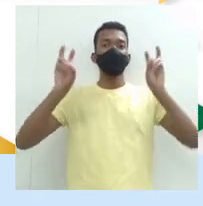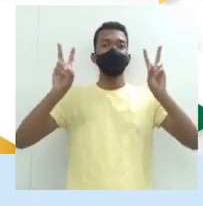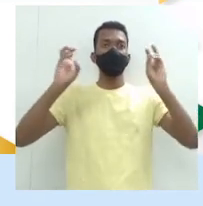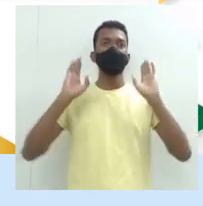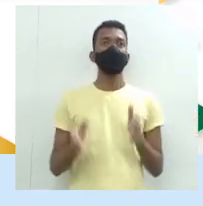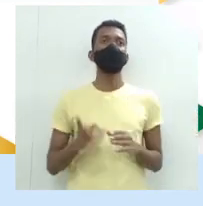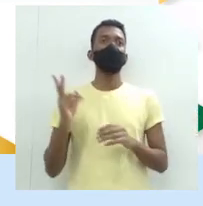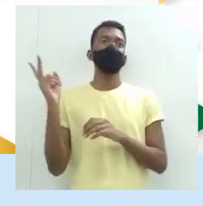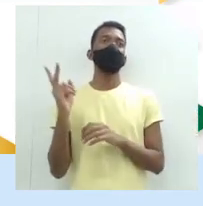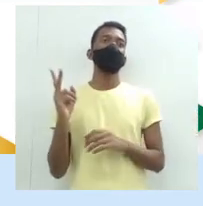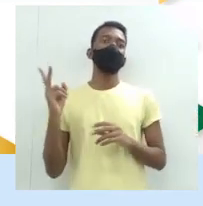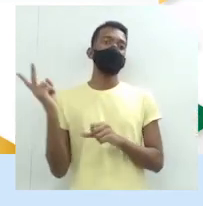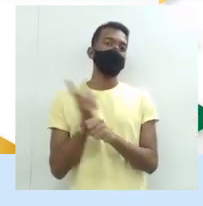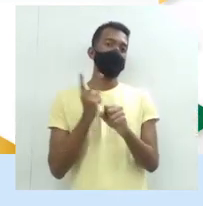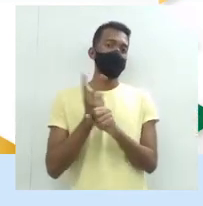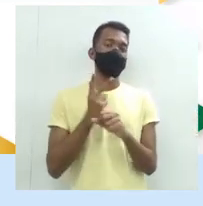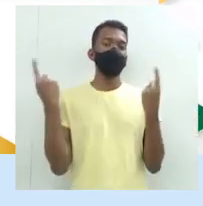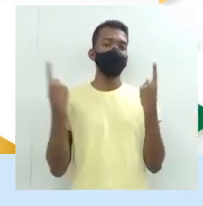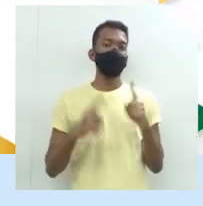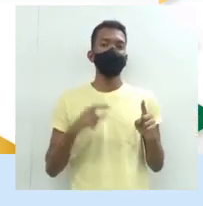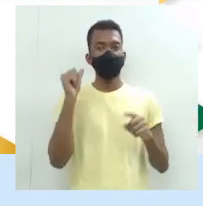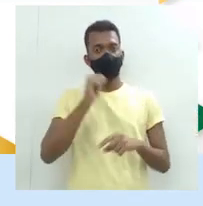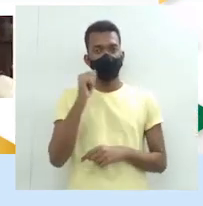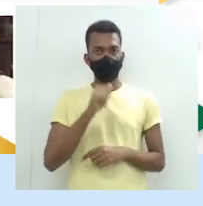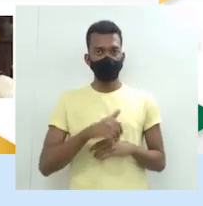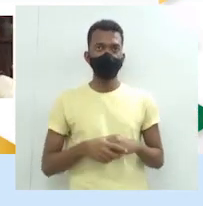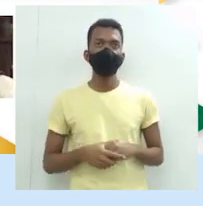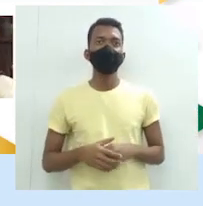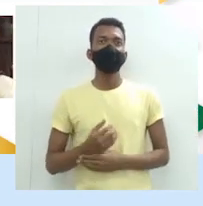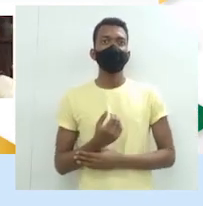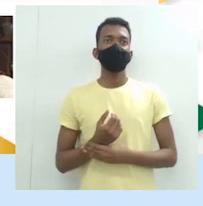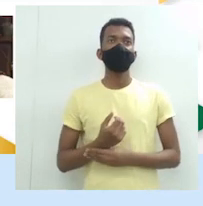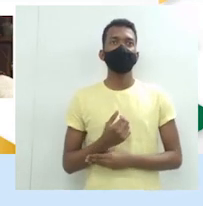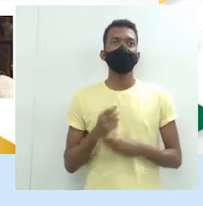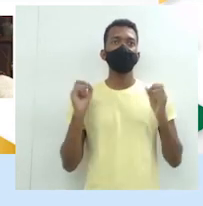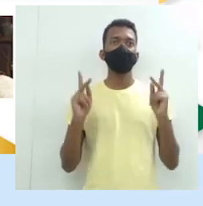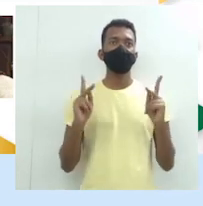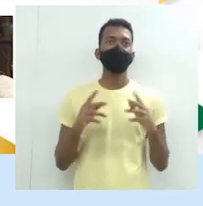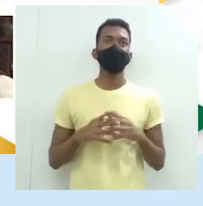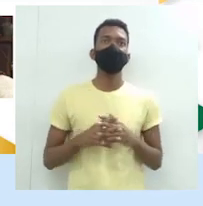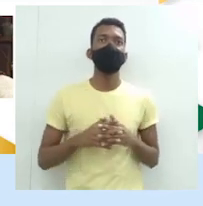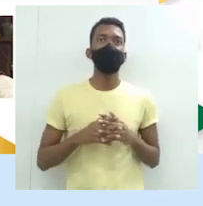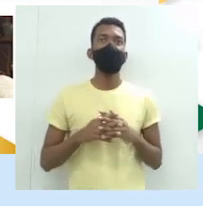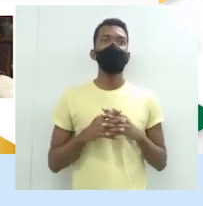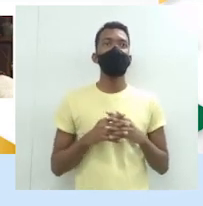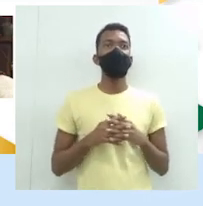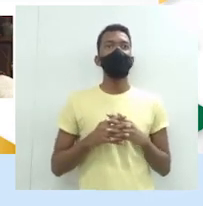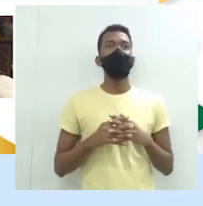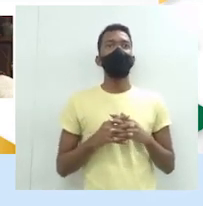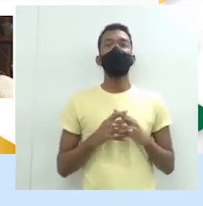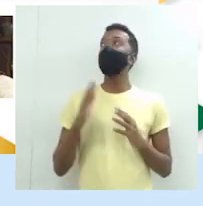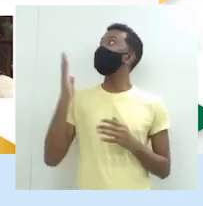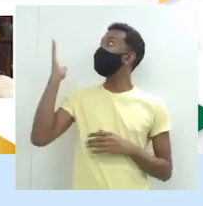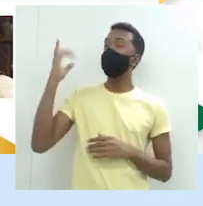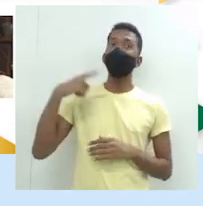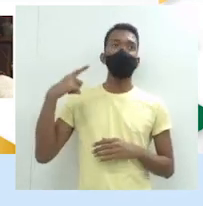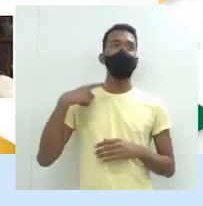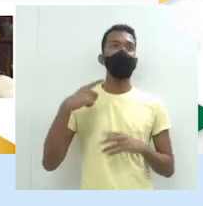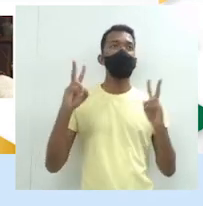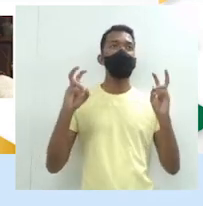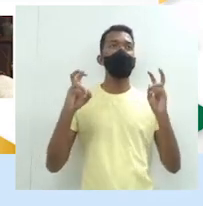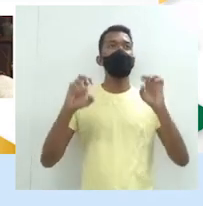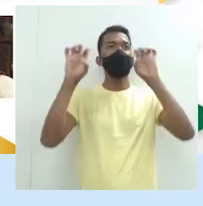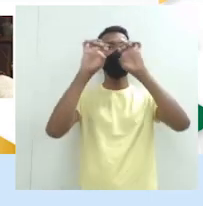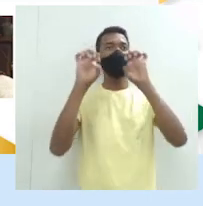Violence Against Women, violência contra as mulheres, tá? Ela tem aí, a gente vai conhecer essa structure,